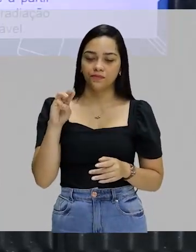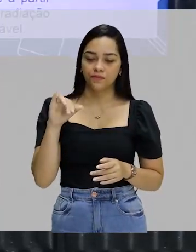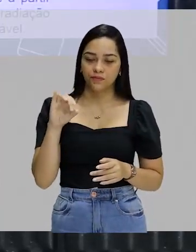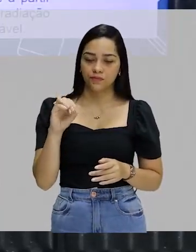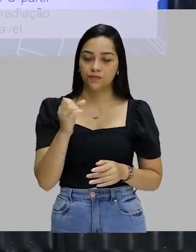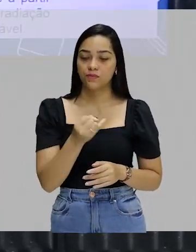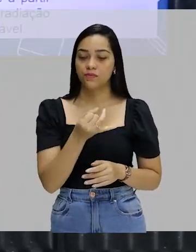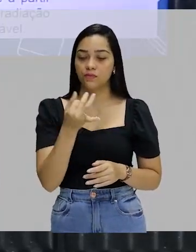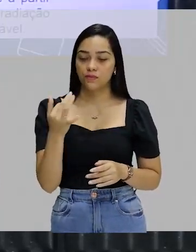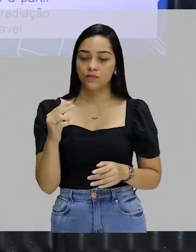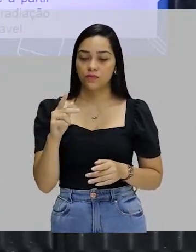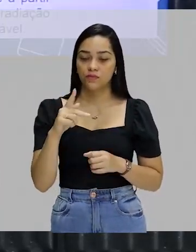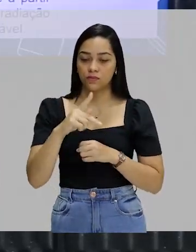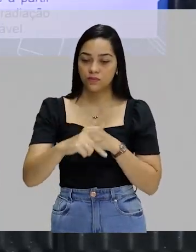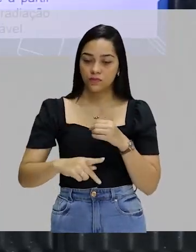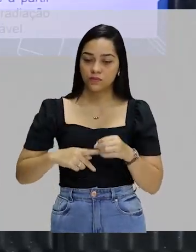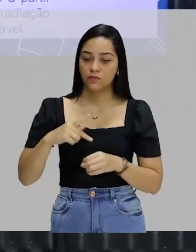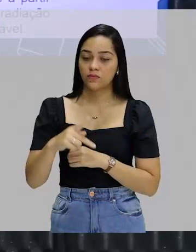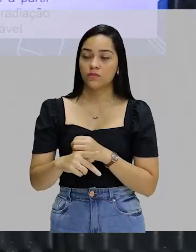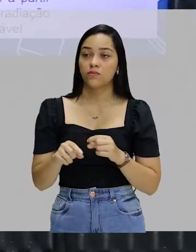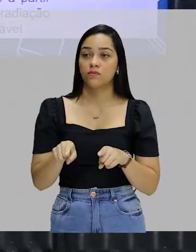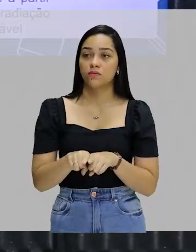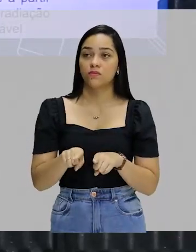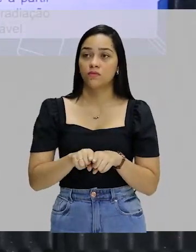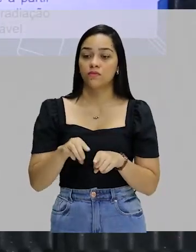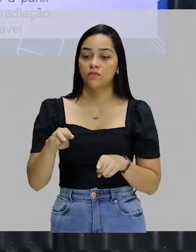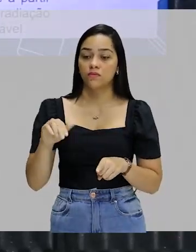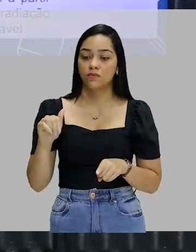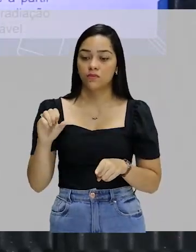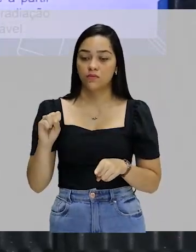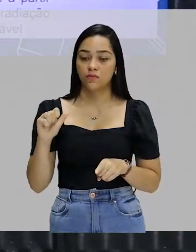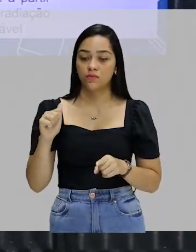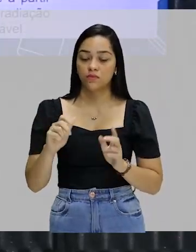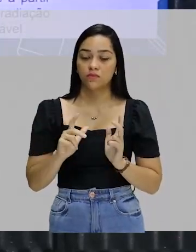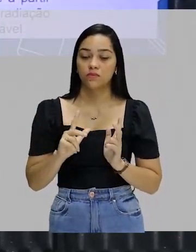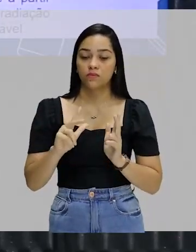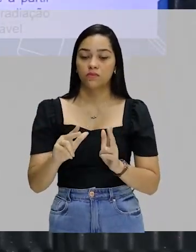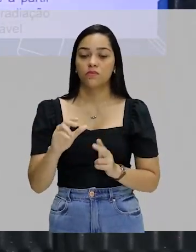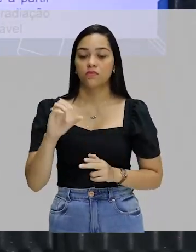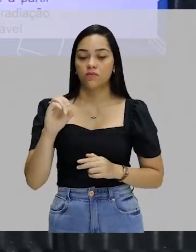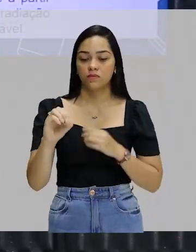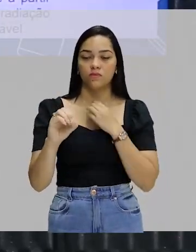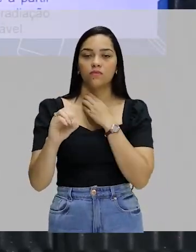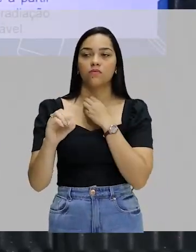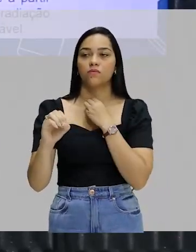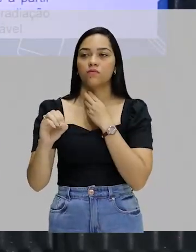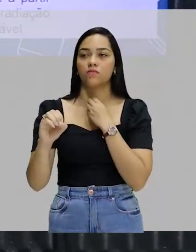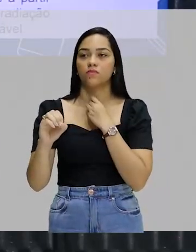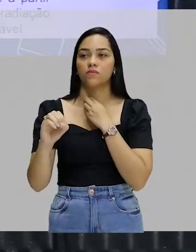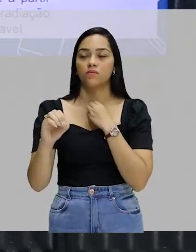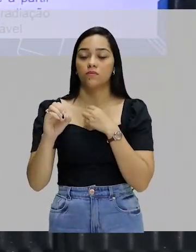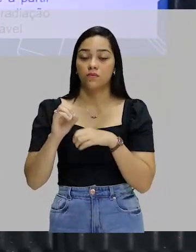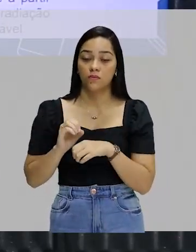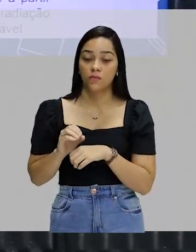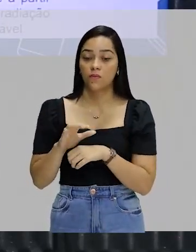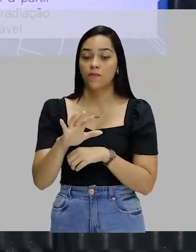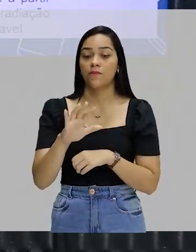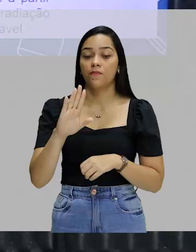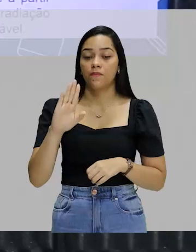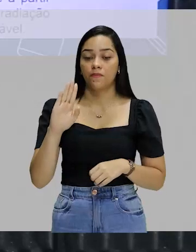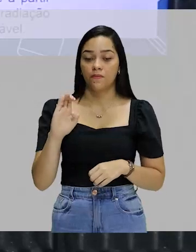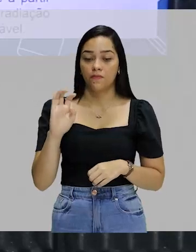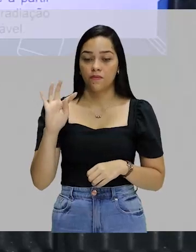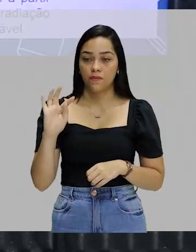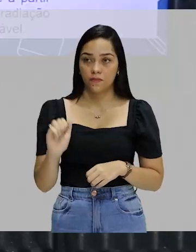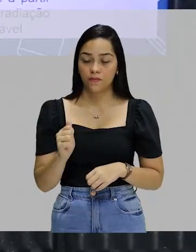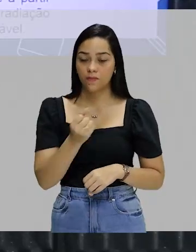quantidade de prótons, certo? E a massa equivale a zero. Então, olha só, quando ele emite essa partícula beta,